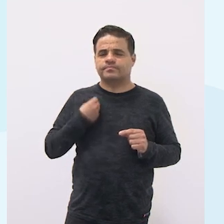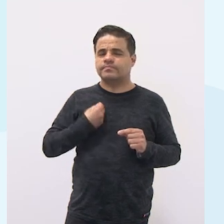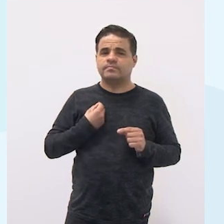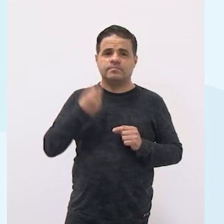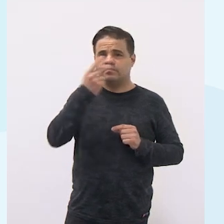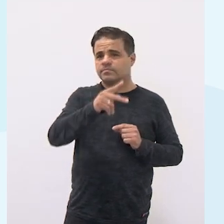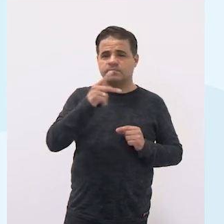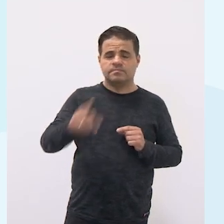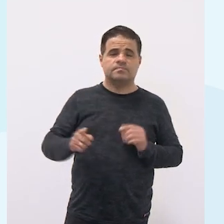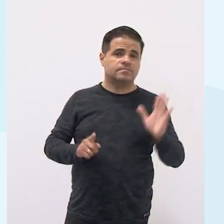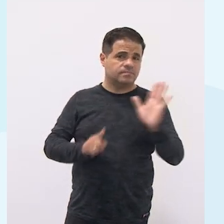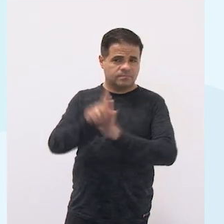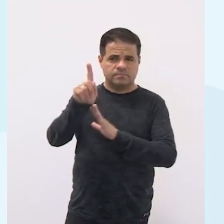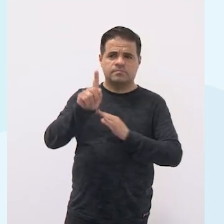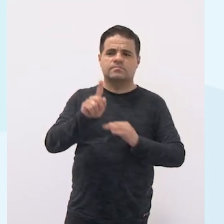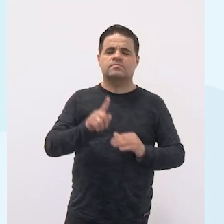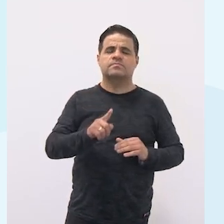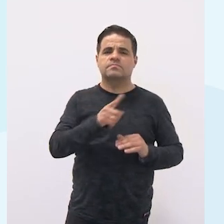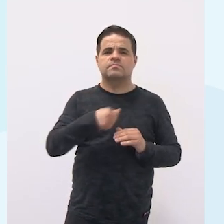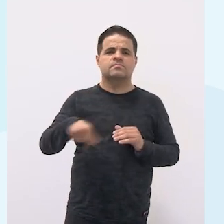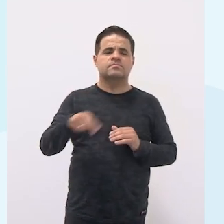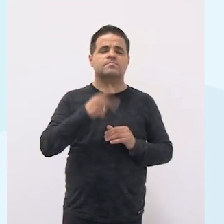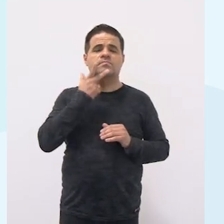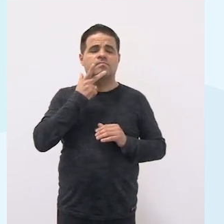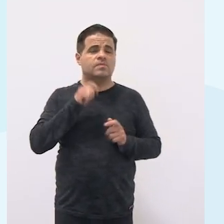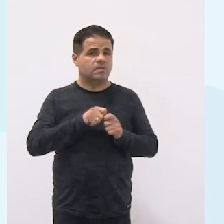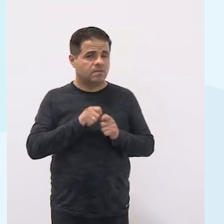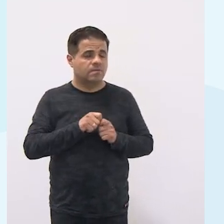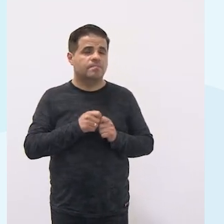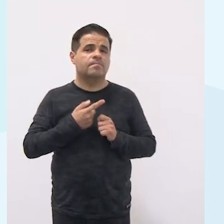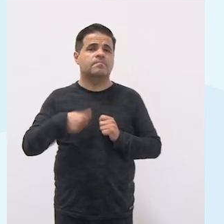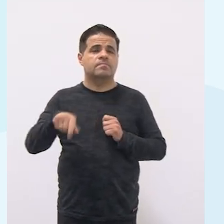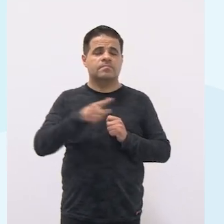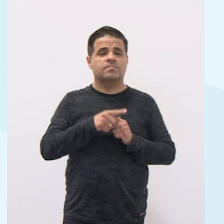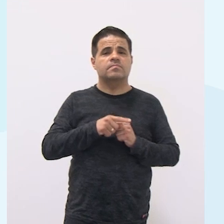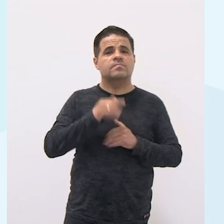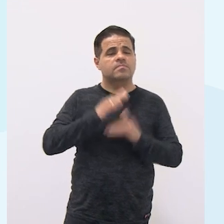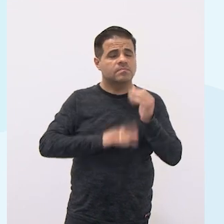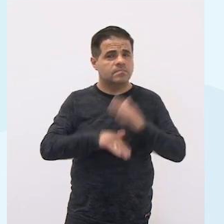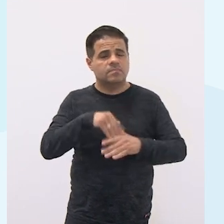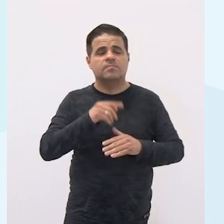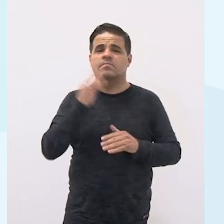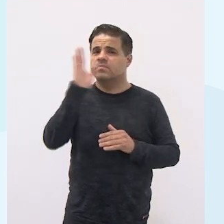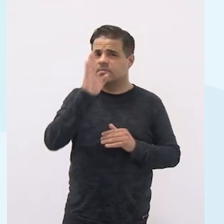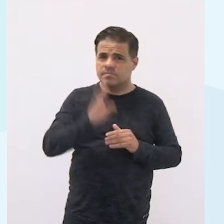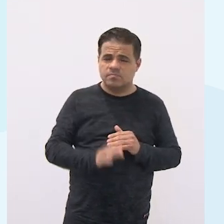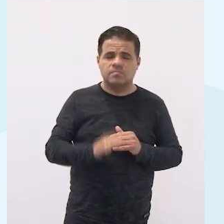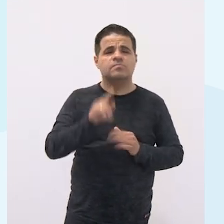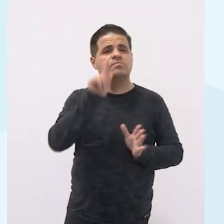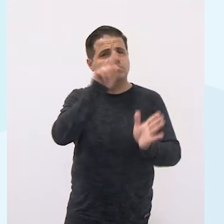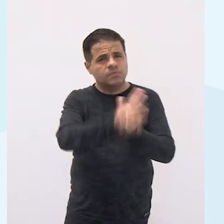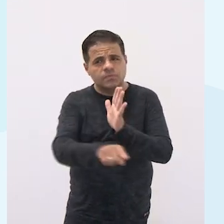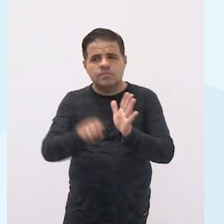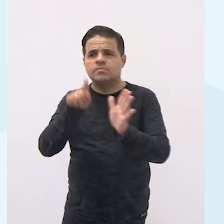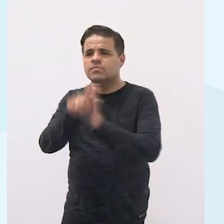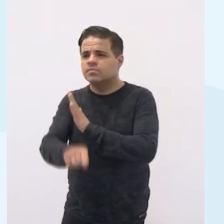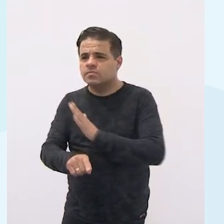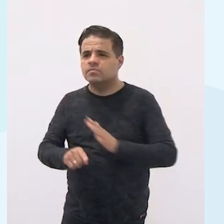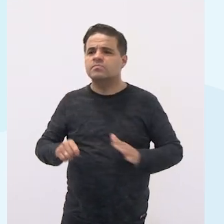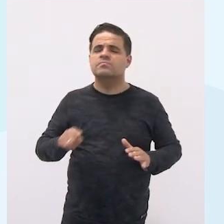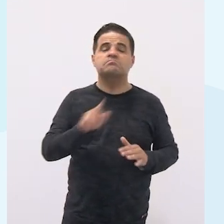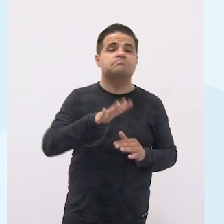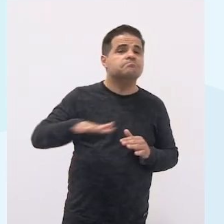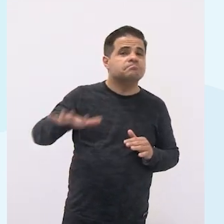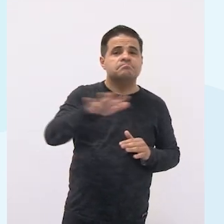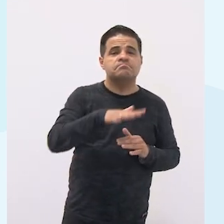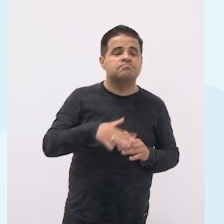Tem um questionário, que é o questionário que a gente faz, que é o questionário brasileiro, que a gente pergunta sobre a função